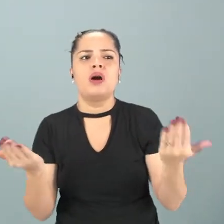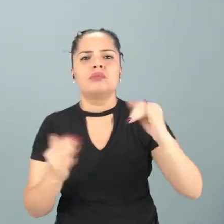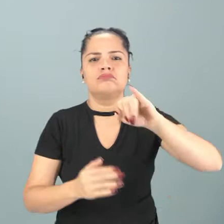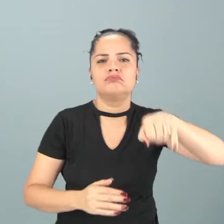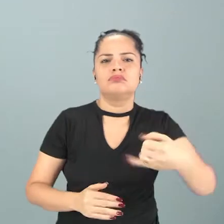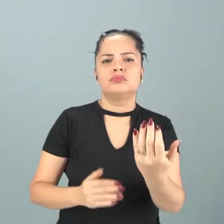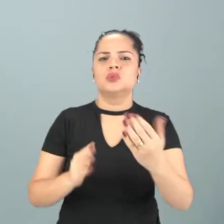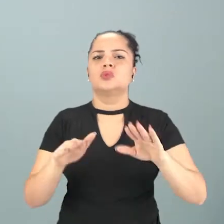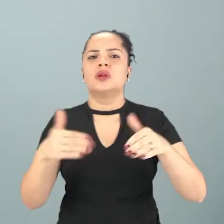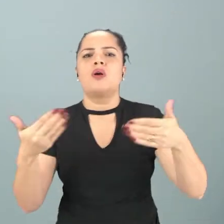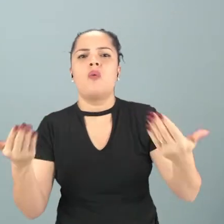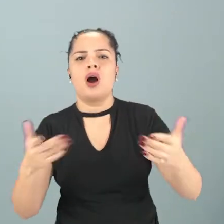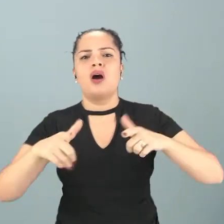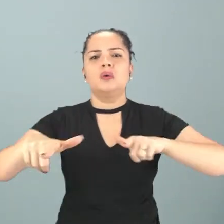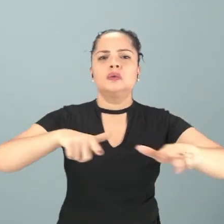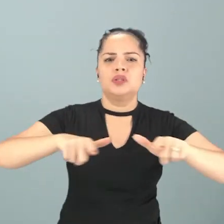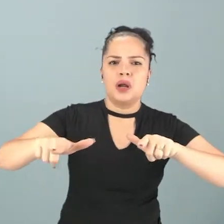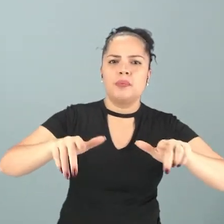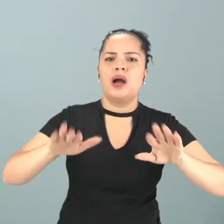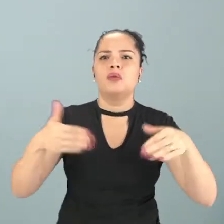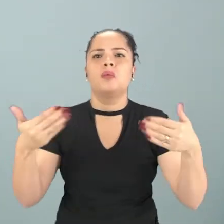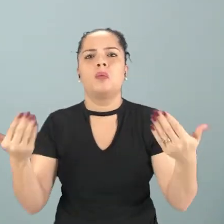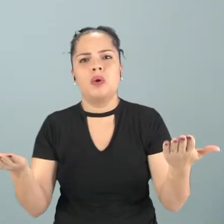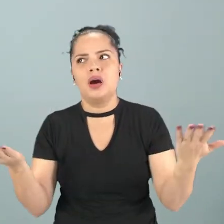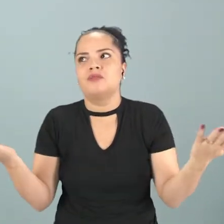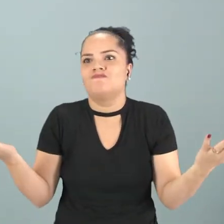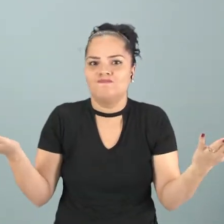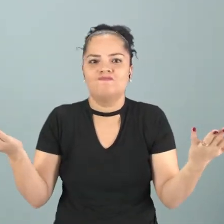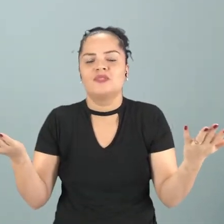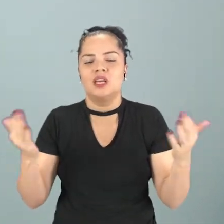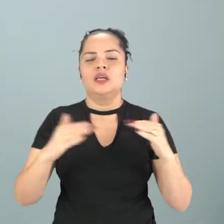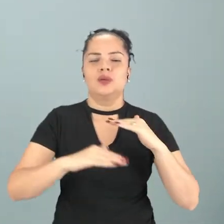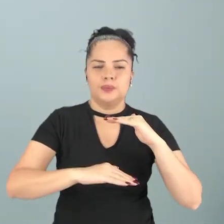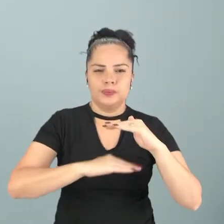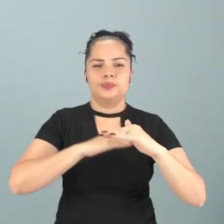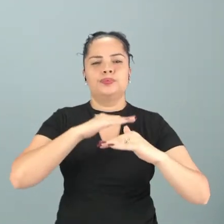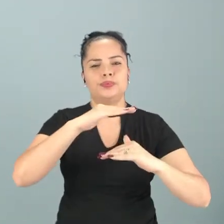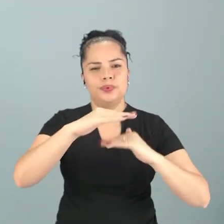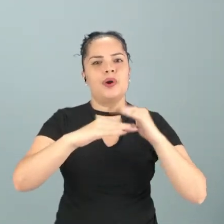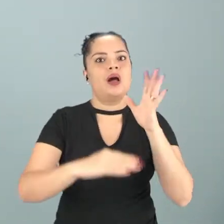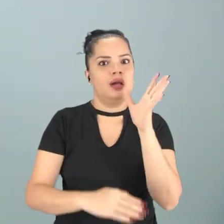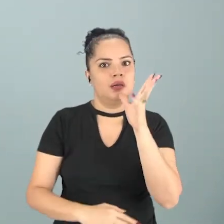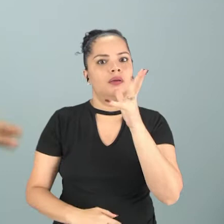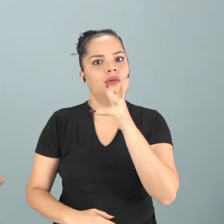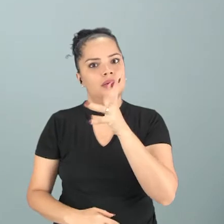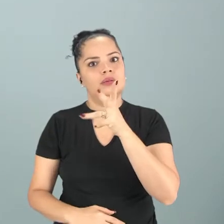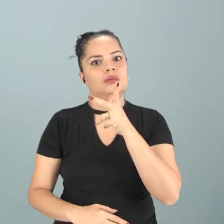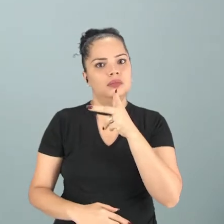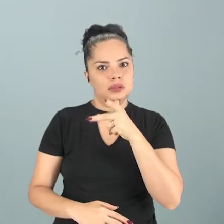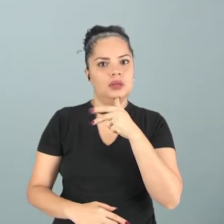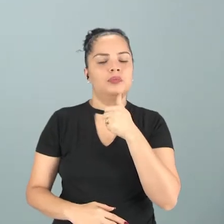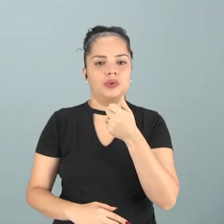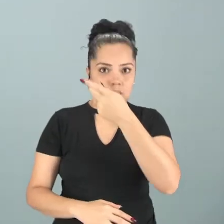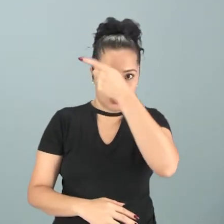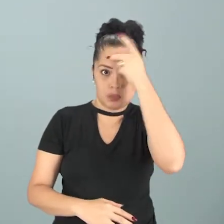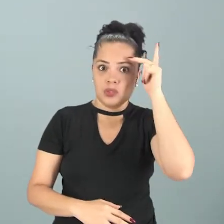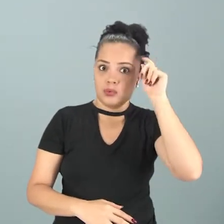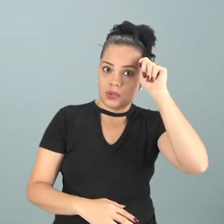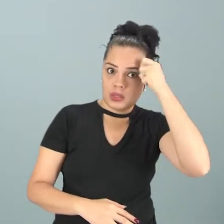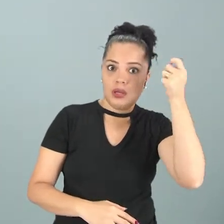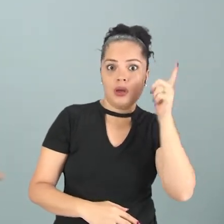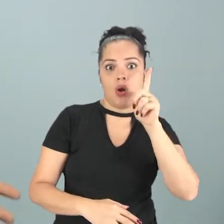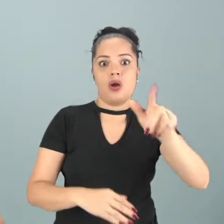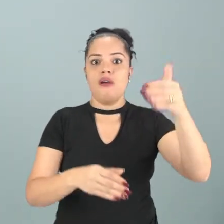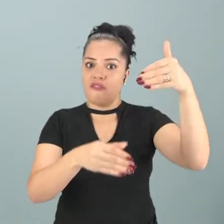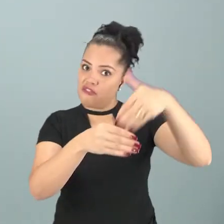oportunidade? Qual emprego que eles iam ter, certo? Então, houve um processo ainda bem demorado para que hoje, por exemplo, o negro pudesse votar, que é